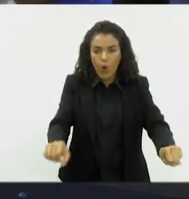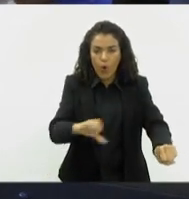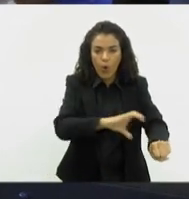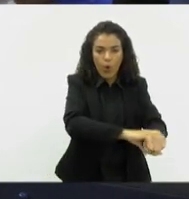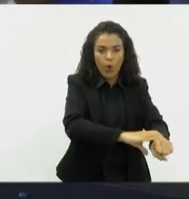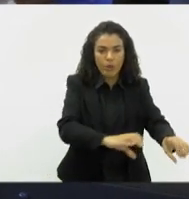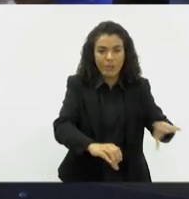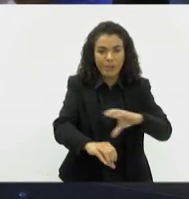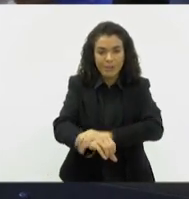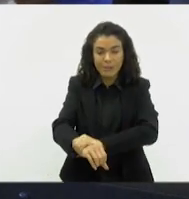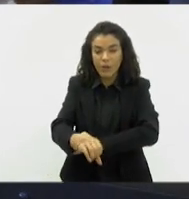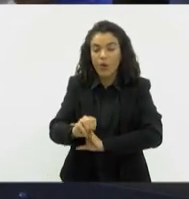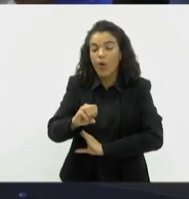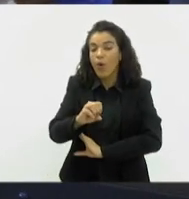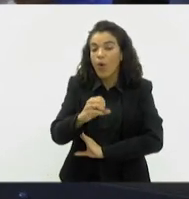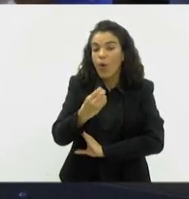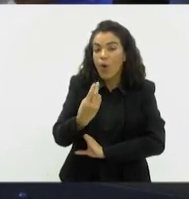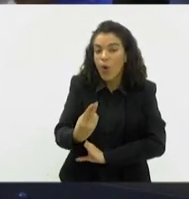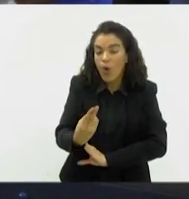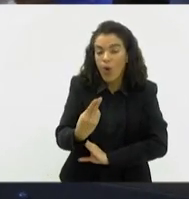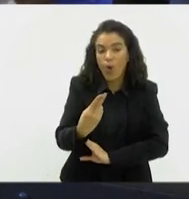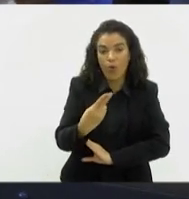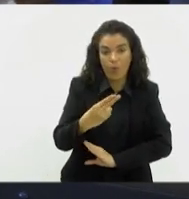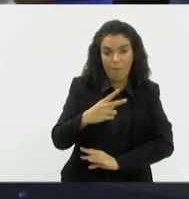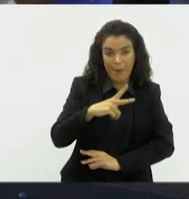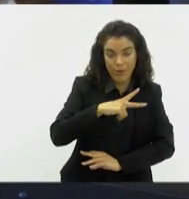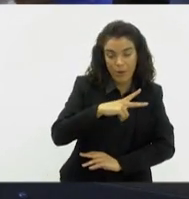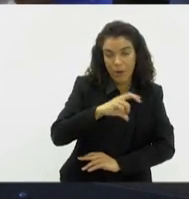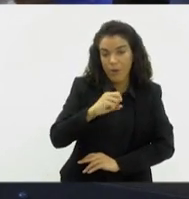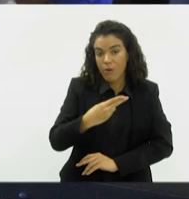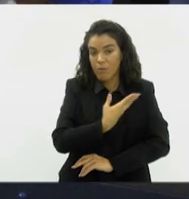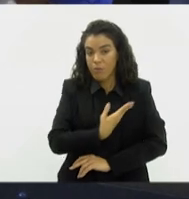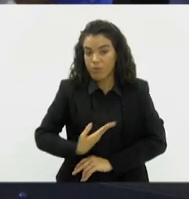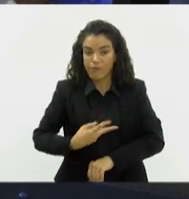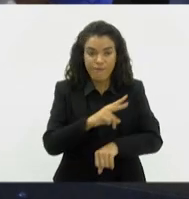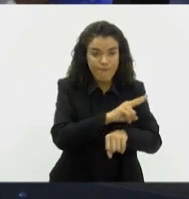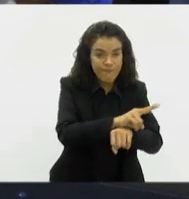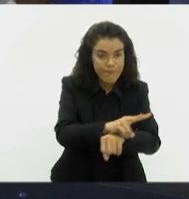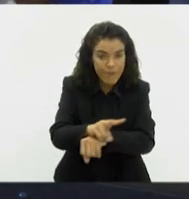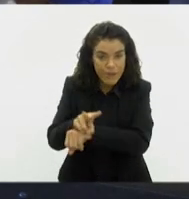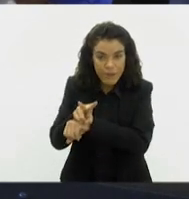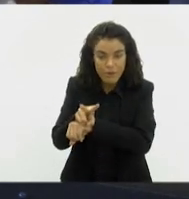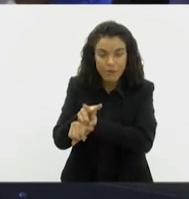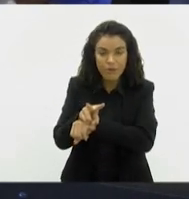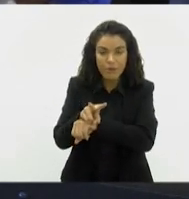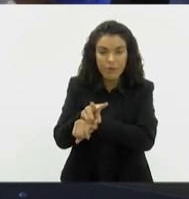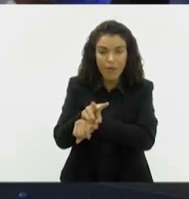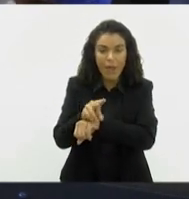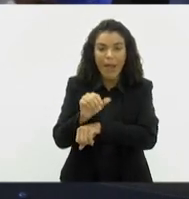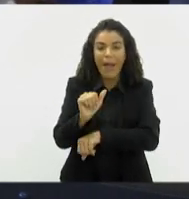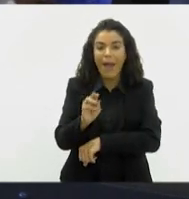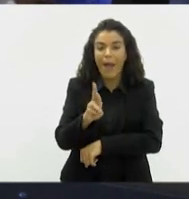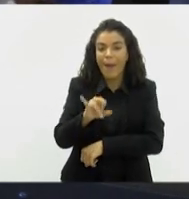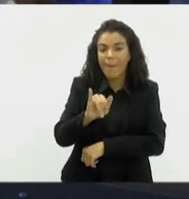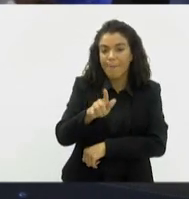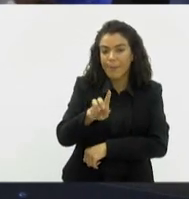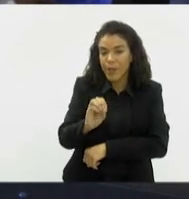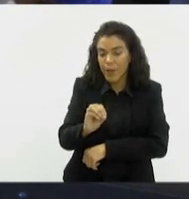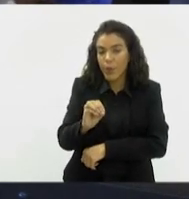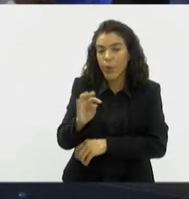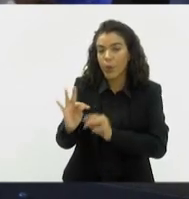colocação em estabelecimento público ou privado de controle, vigilância, internação, abrigo ou tratamento. Sim. Participação em